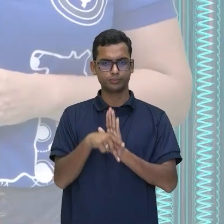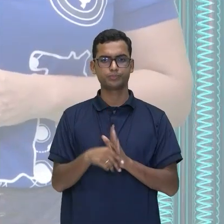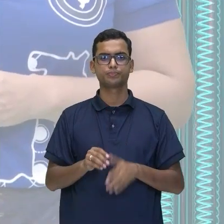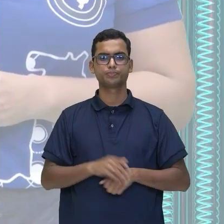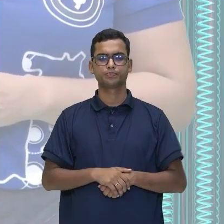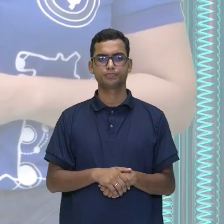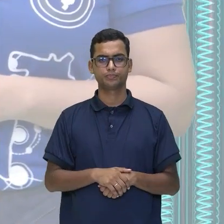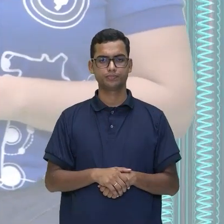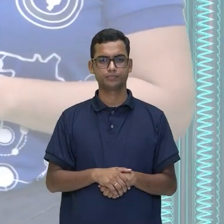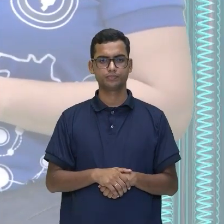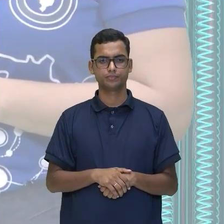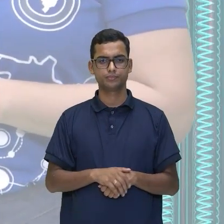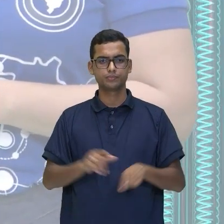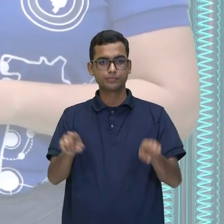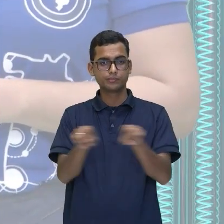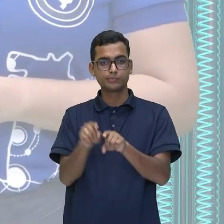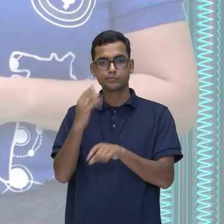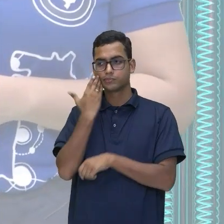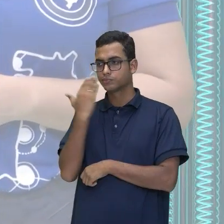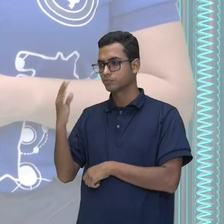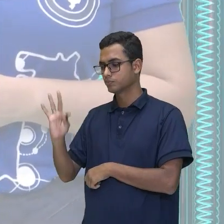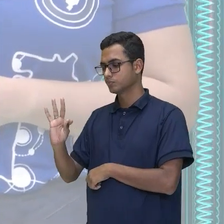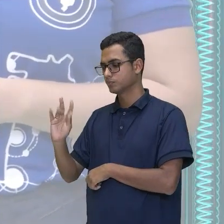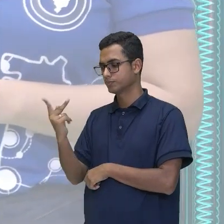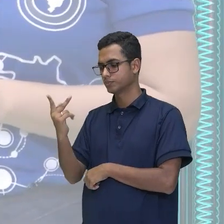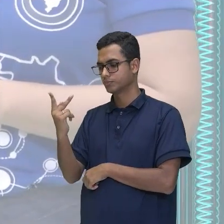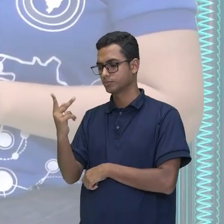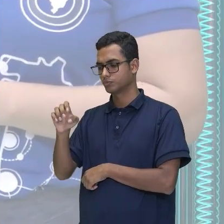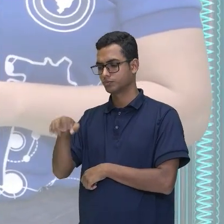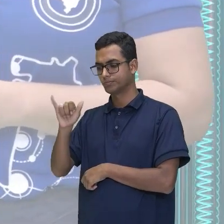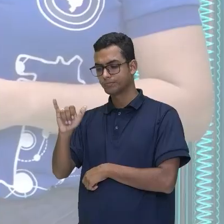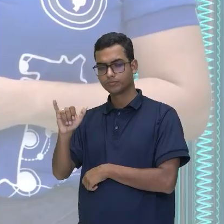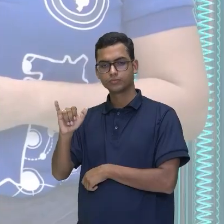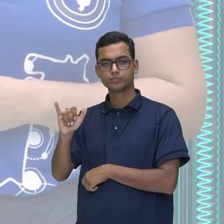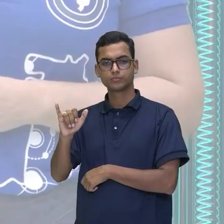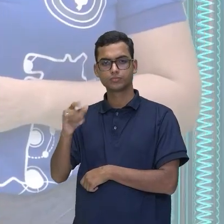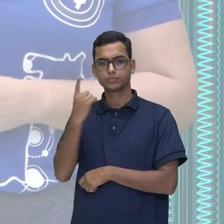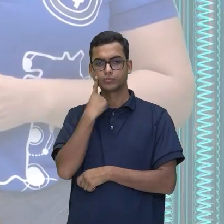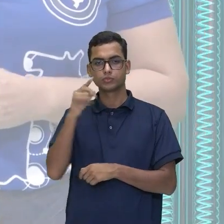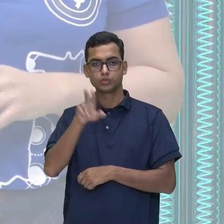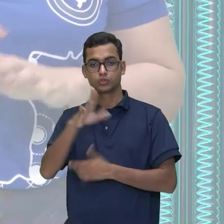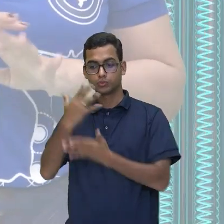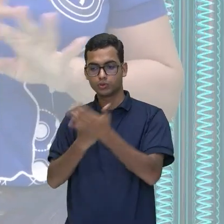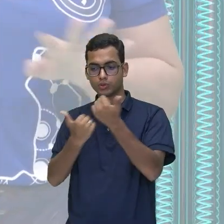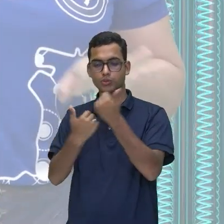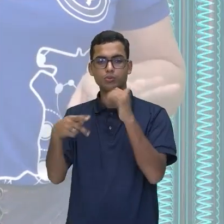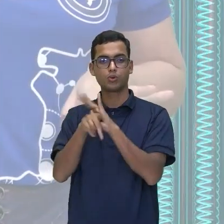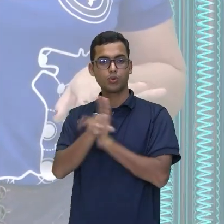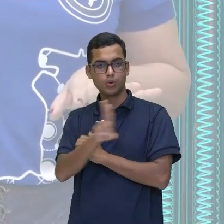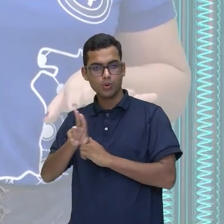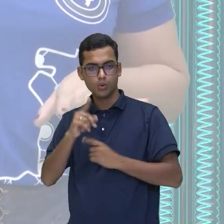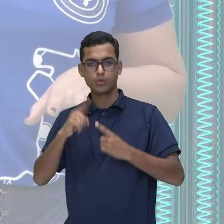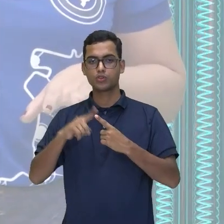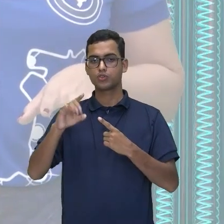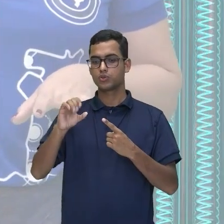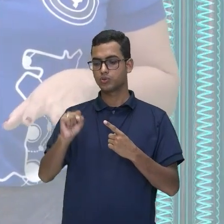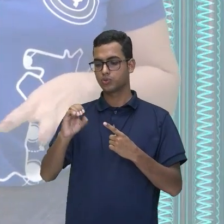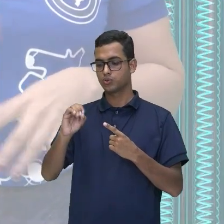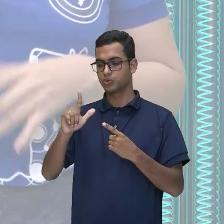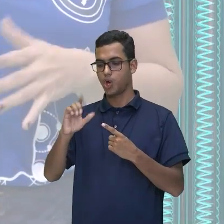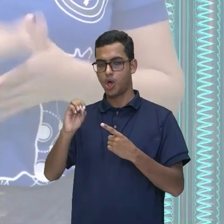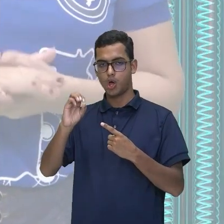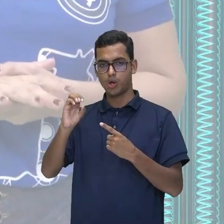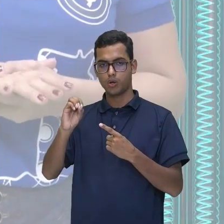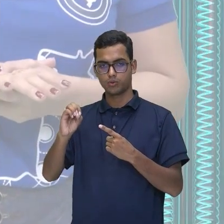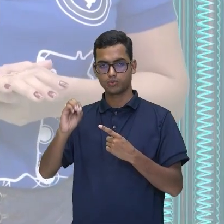eu substituí pelos nomes deles. Então, Solomon and Pedro swim in the river. A frase não modifica, tá bom?